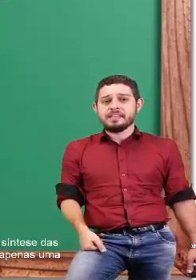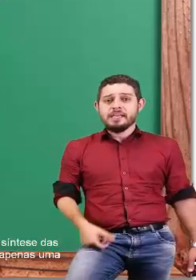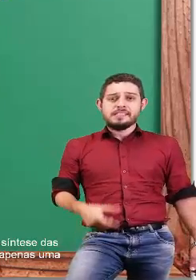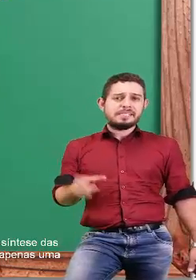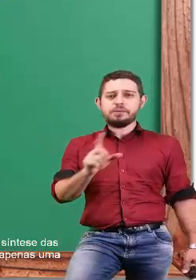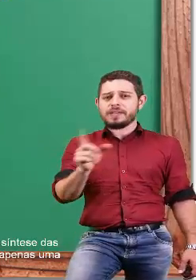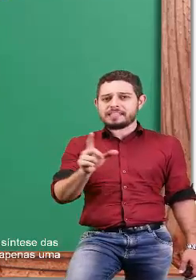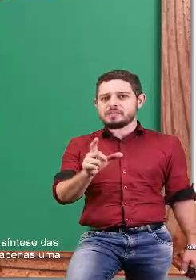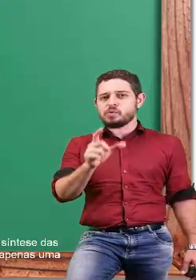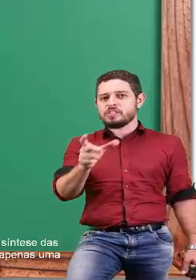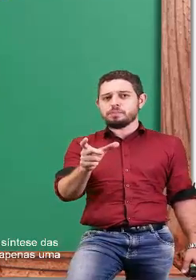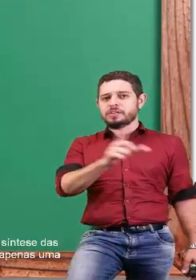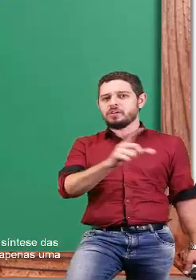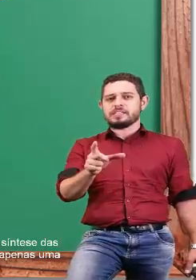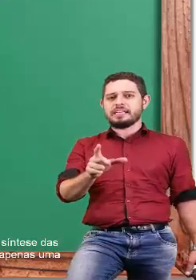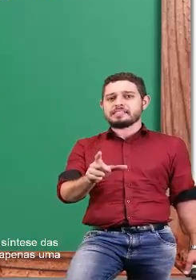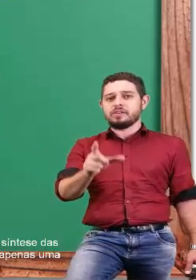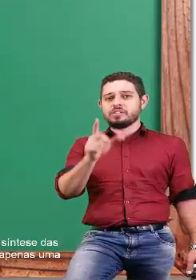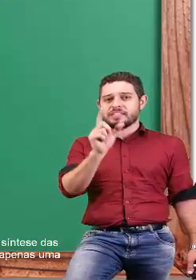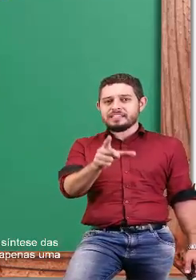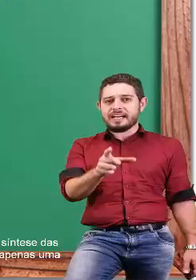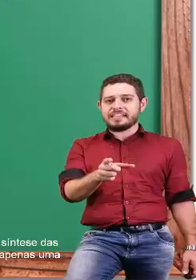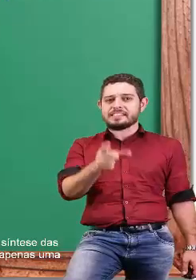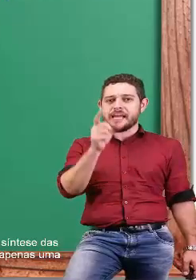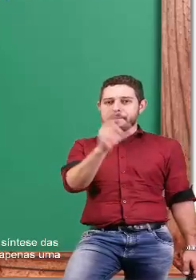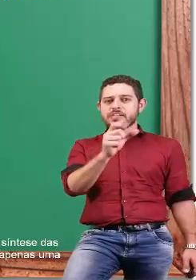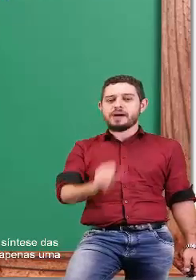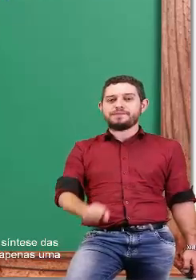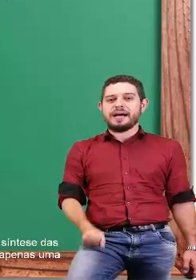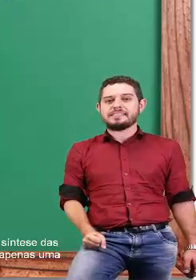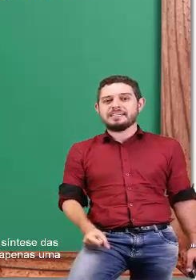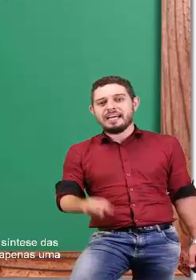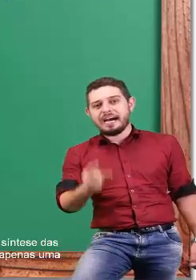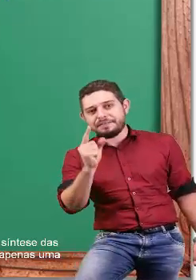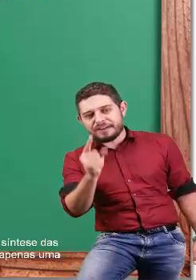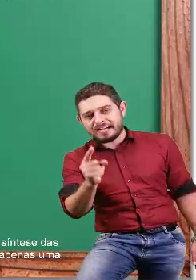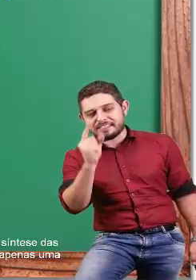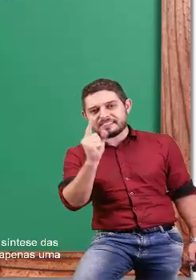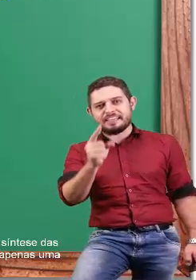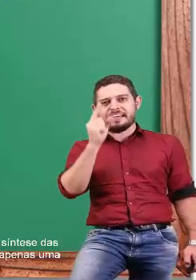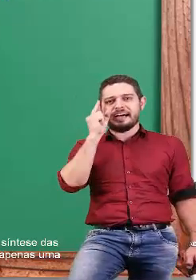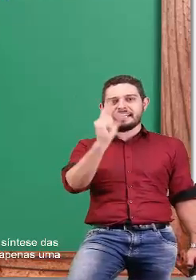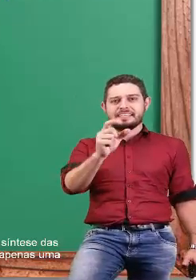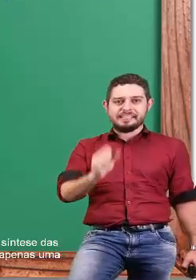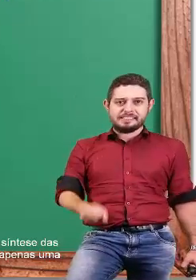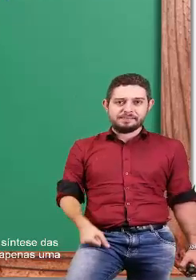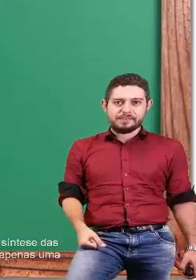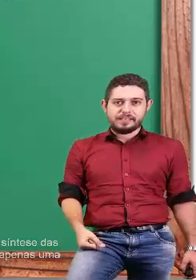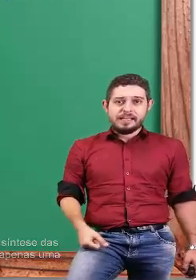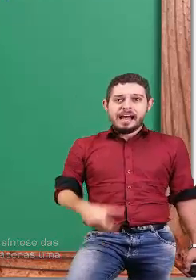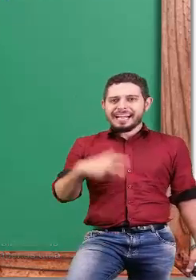desenvolverá. Se pudéssemos resumir nossa redação de 30 linhas em apenas uma frase, a frase seria a